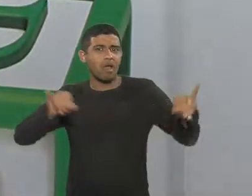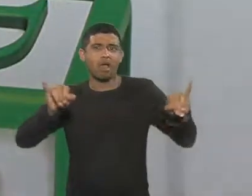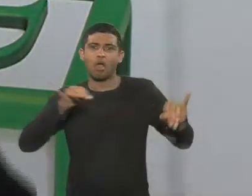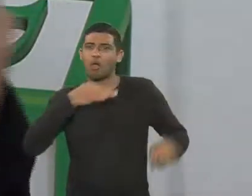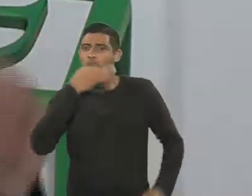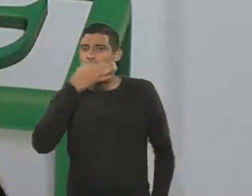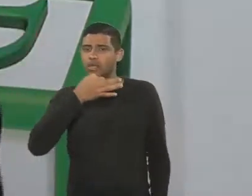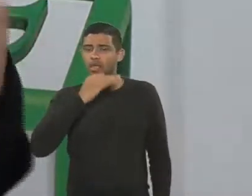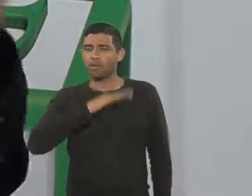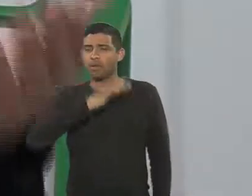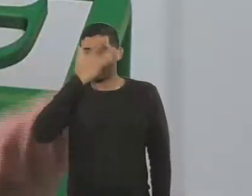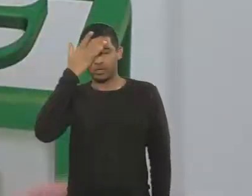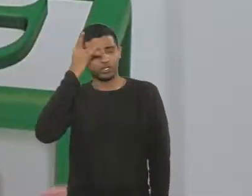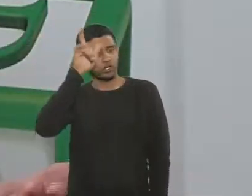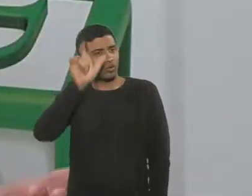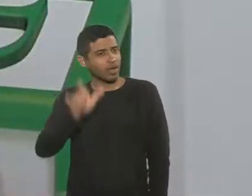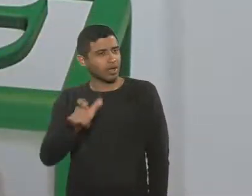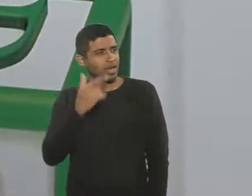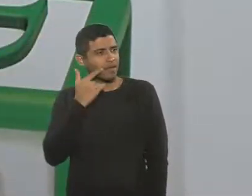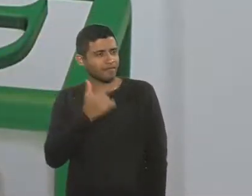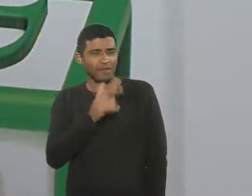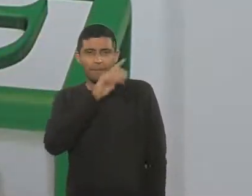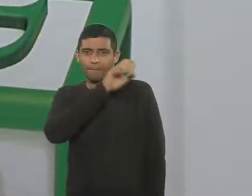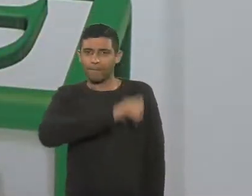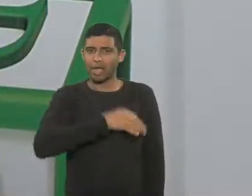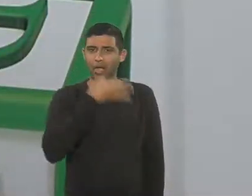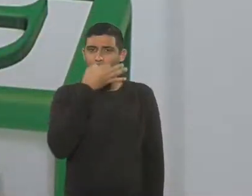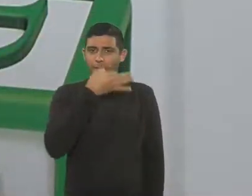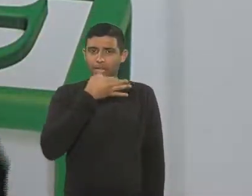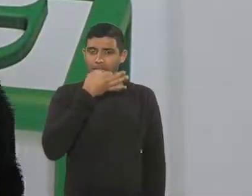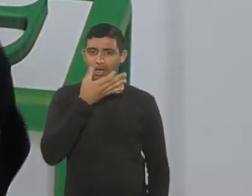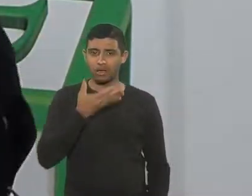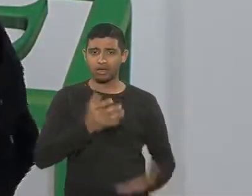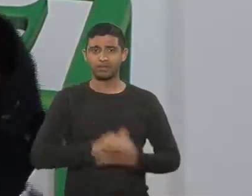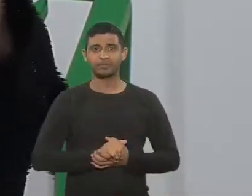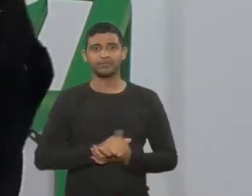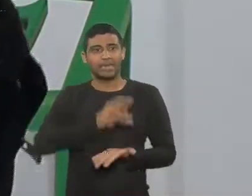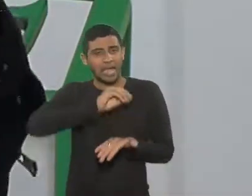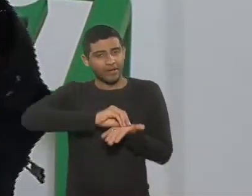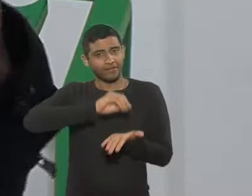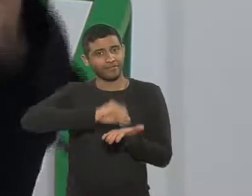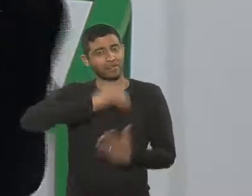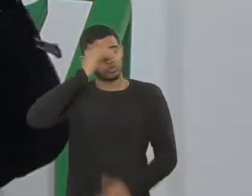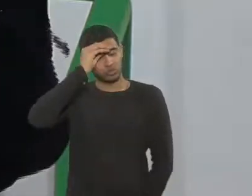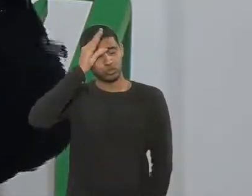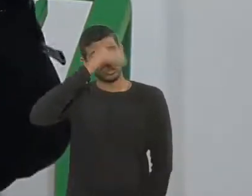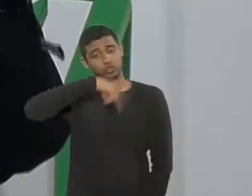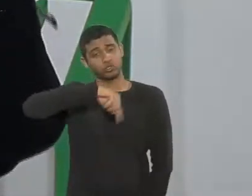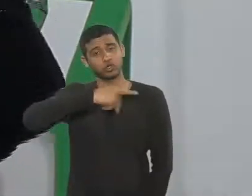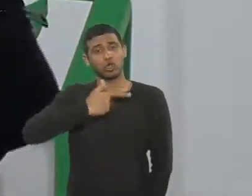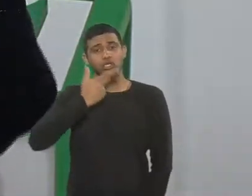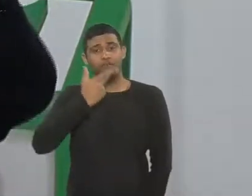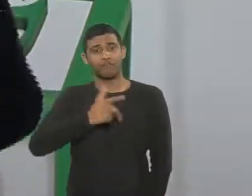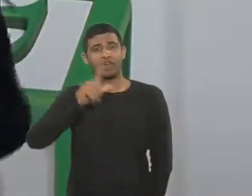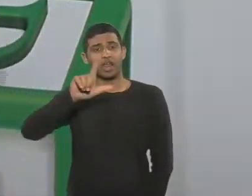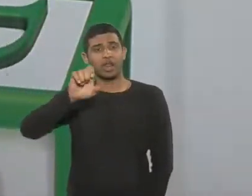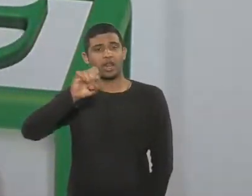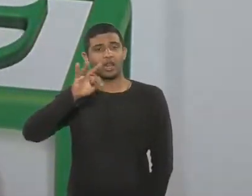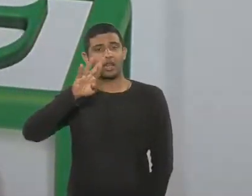opinião. E quando você vai ver, a pessoa está repercutindo uma coluna de opinião. Ou seja, falta um conhecimento, o que a gente chama de um